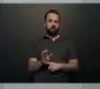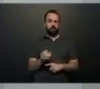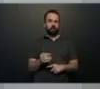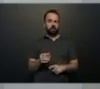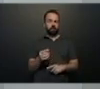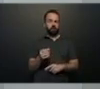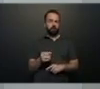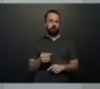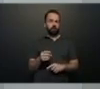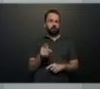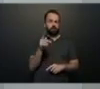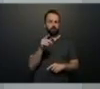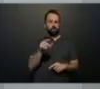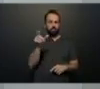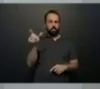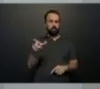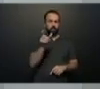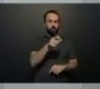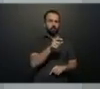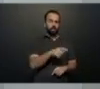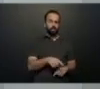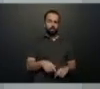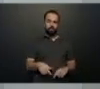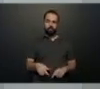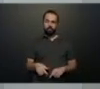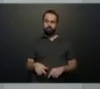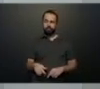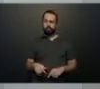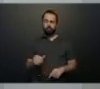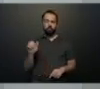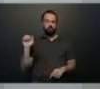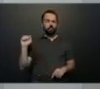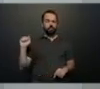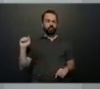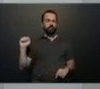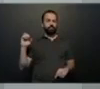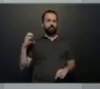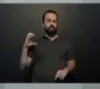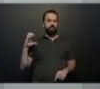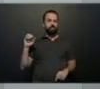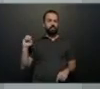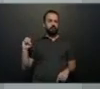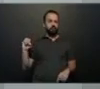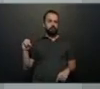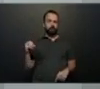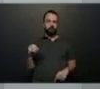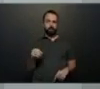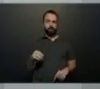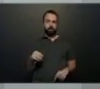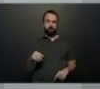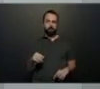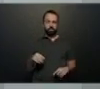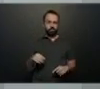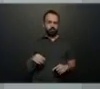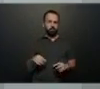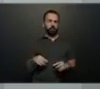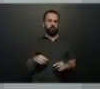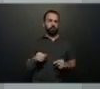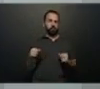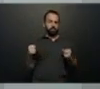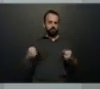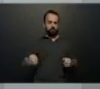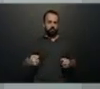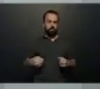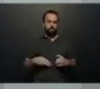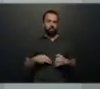entre os materiais mais recicláveis. ele volta ao mercado em forma de